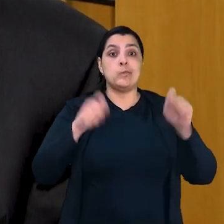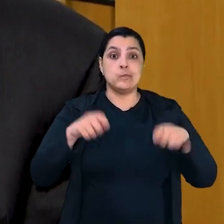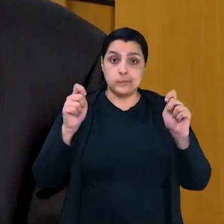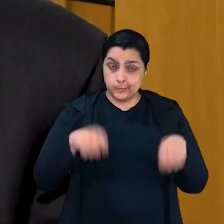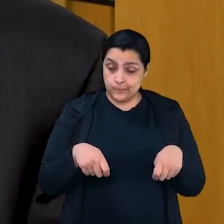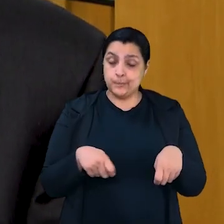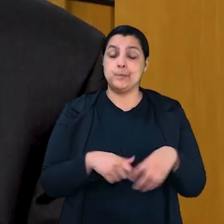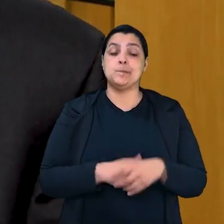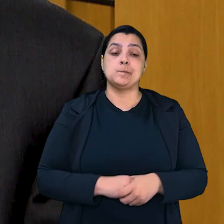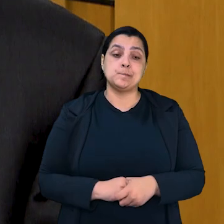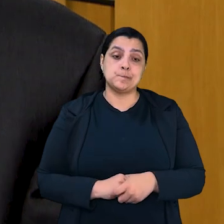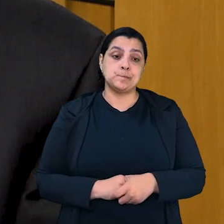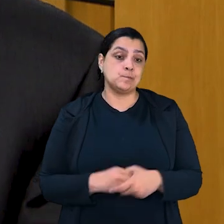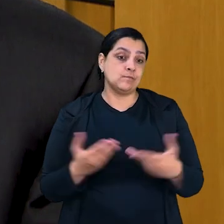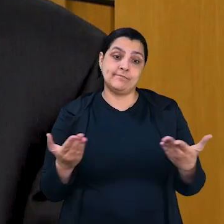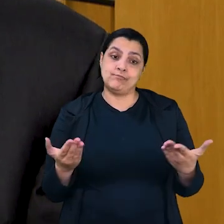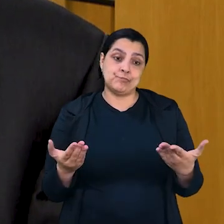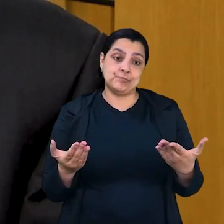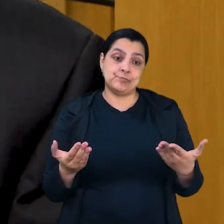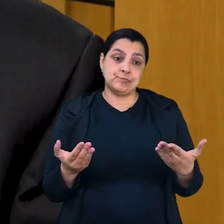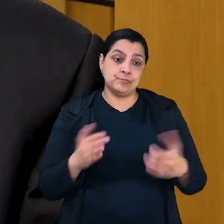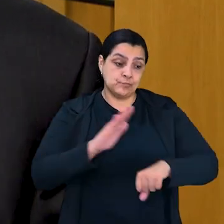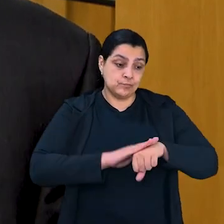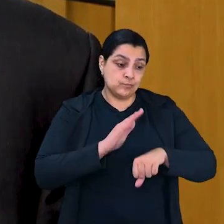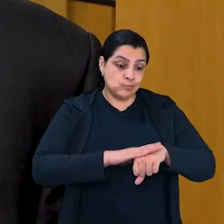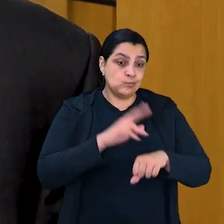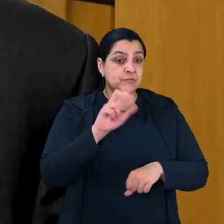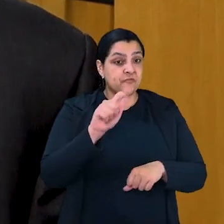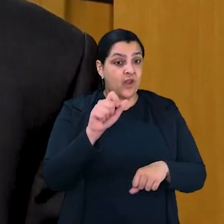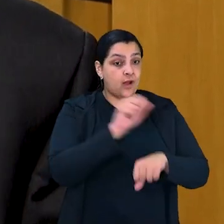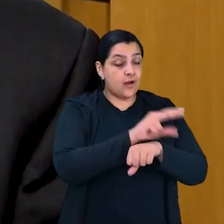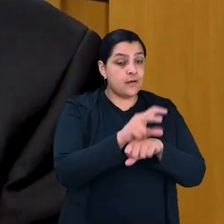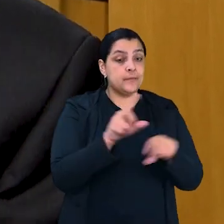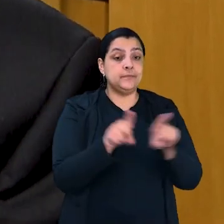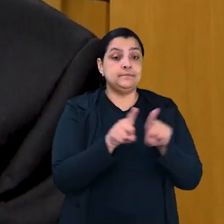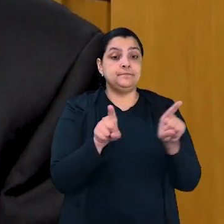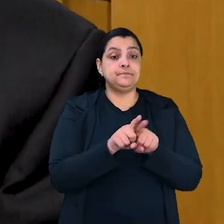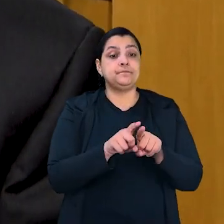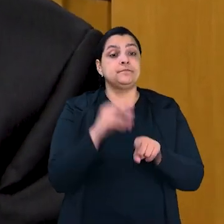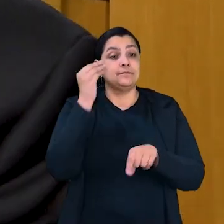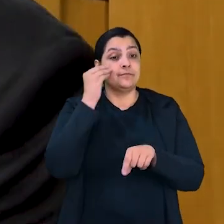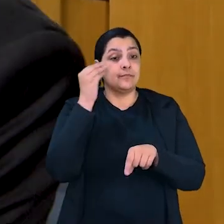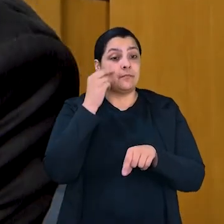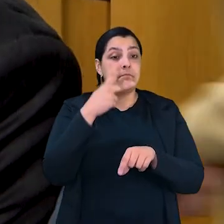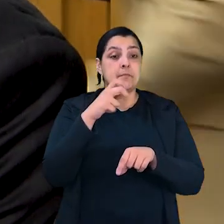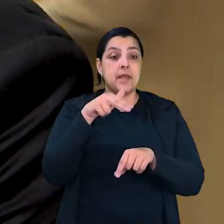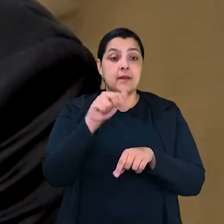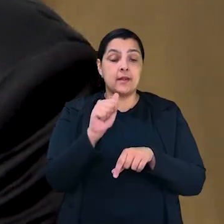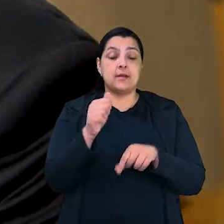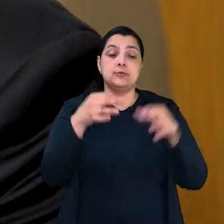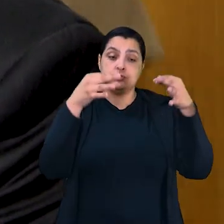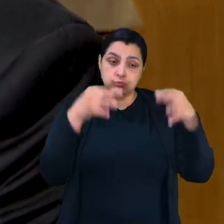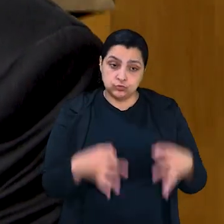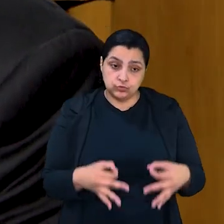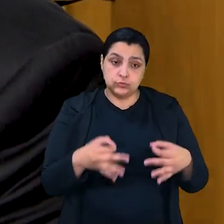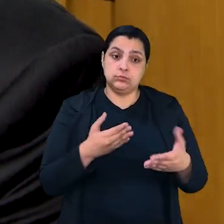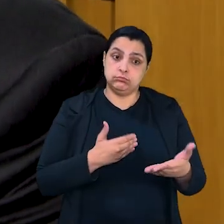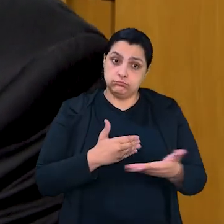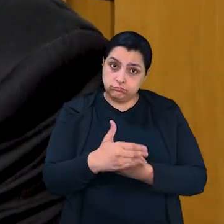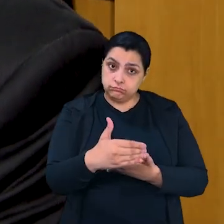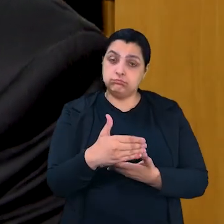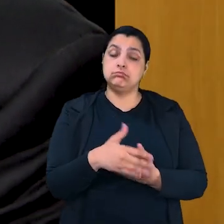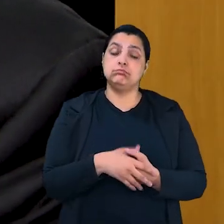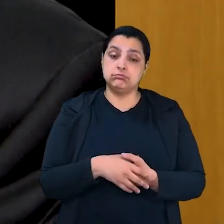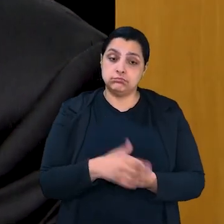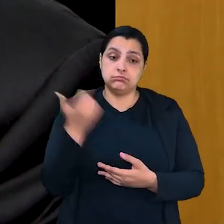recursos suficientes, então, não só para construir novas vagas, mas como principalmente colocar o Pena Justa